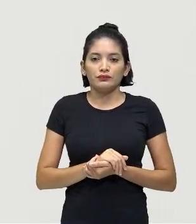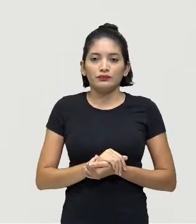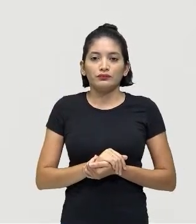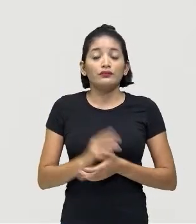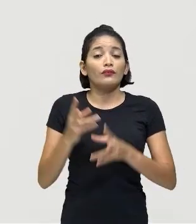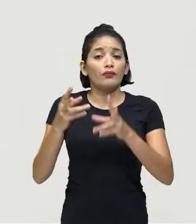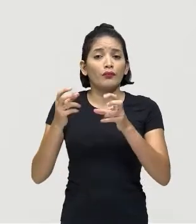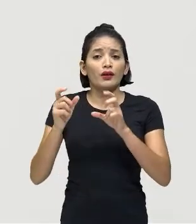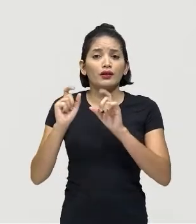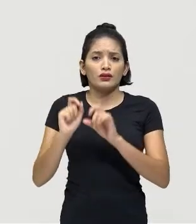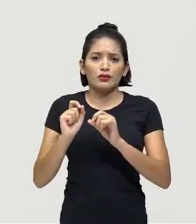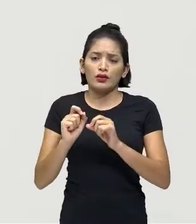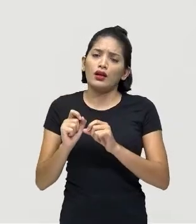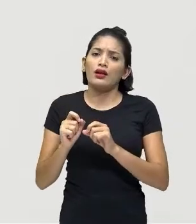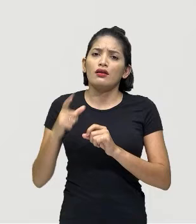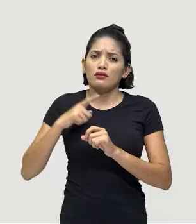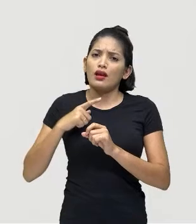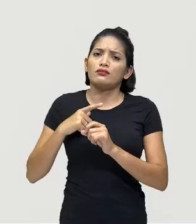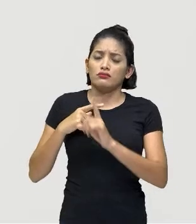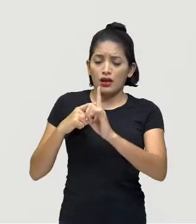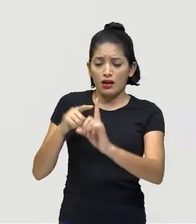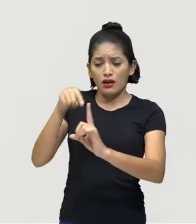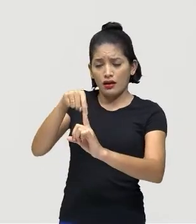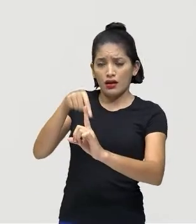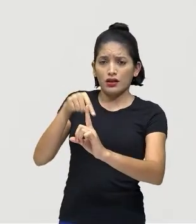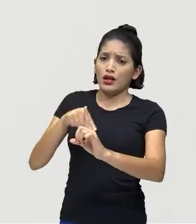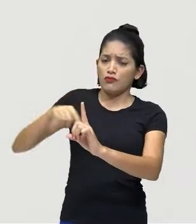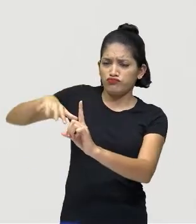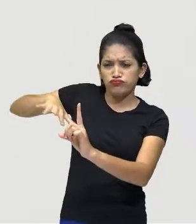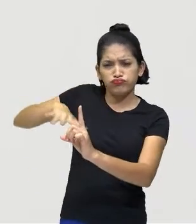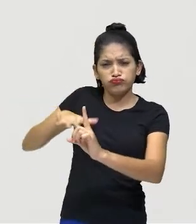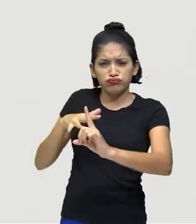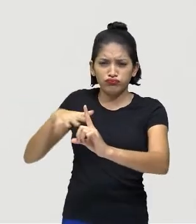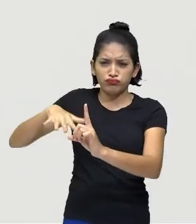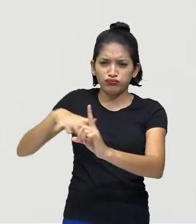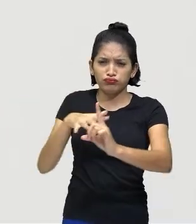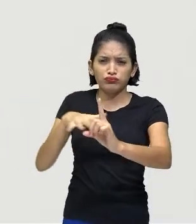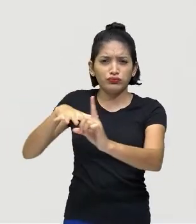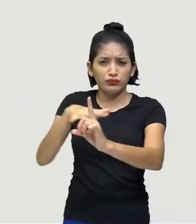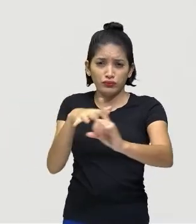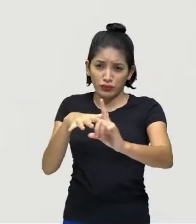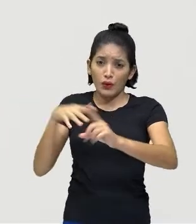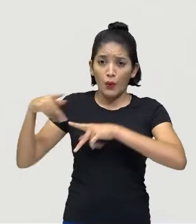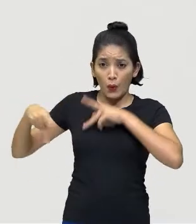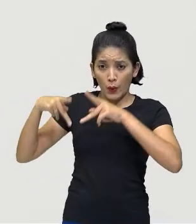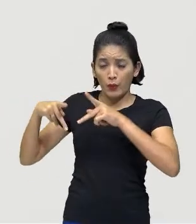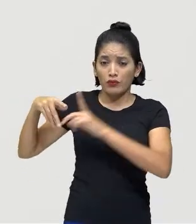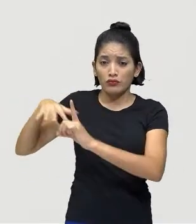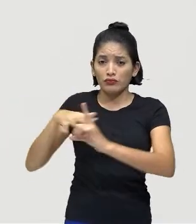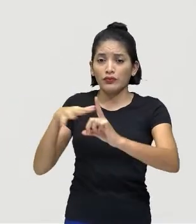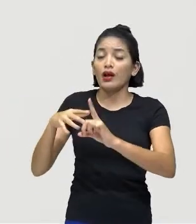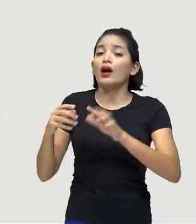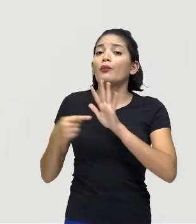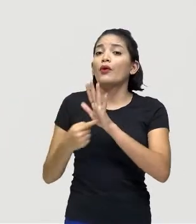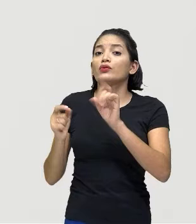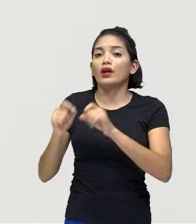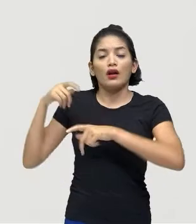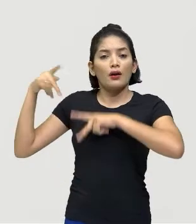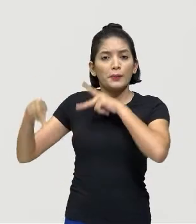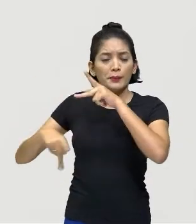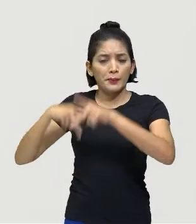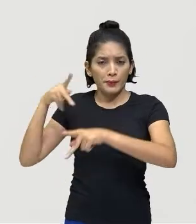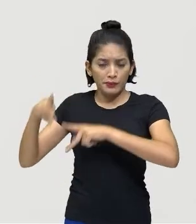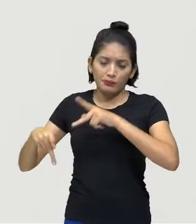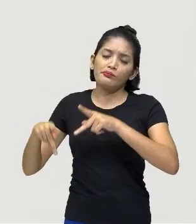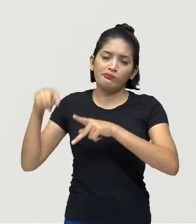que ele vem com o povo. Vocês estão vendo? A multidão está aqui. Então, isso mostra que a população, né,